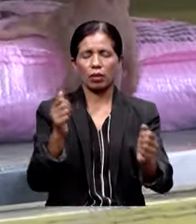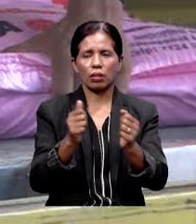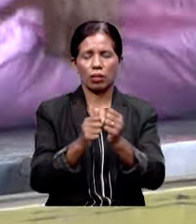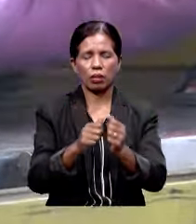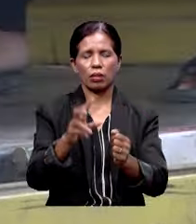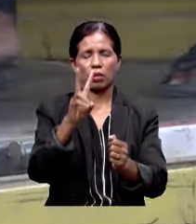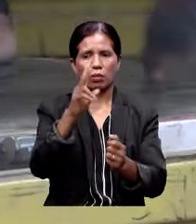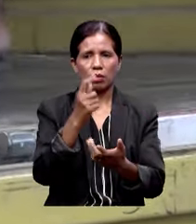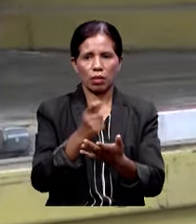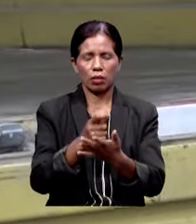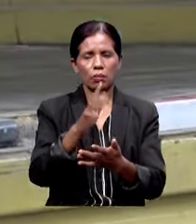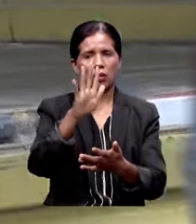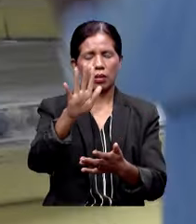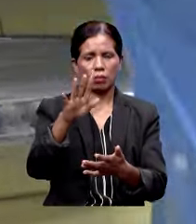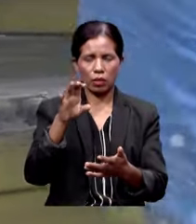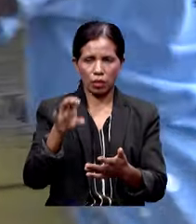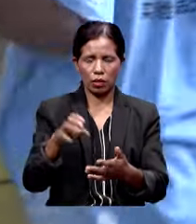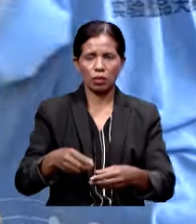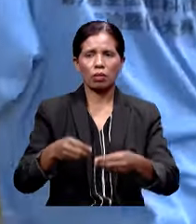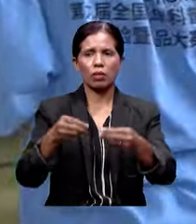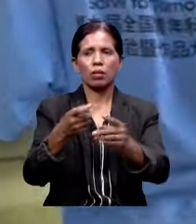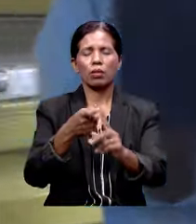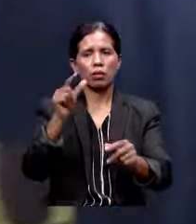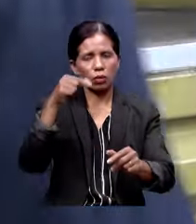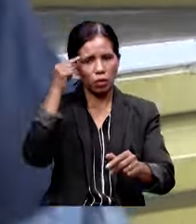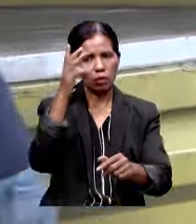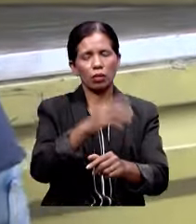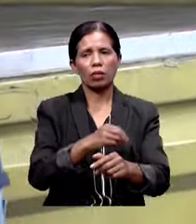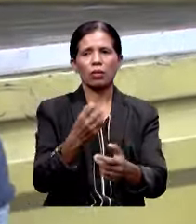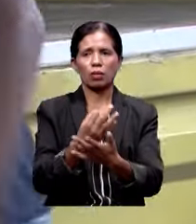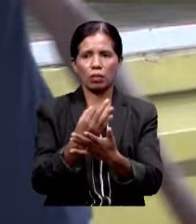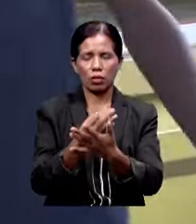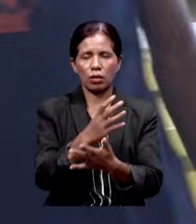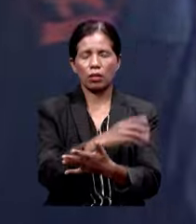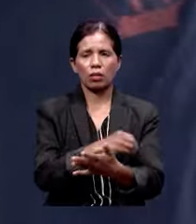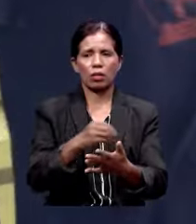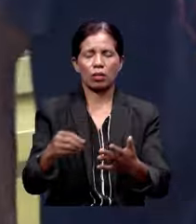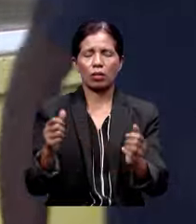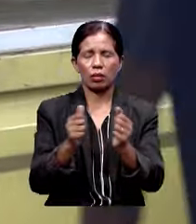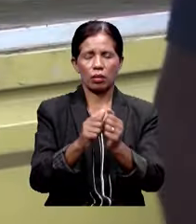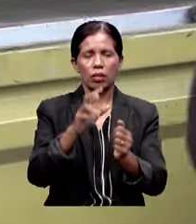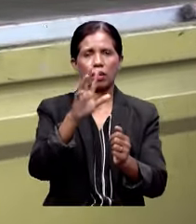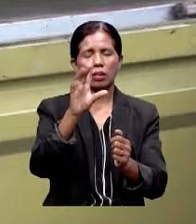rihun rua Atos Lima nebe subsidia o se governo o orçamento do rihun Atos